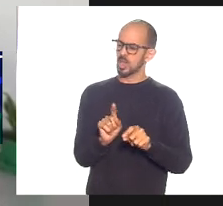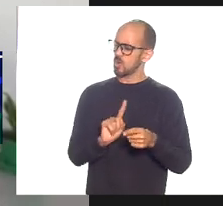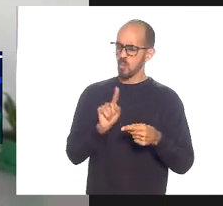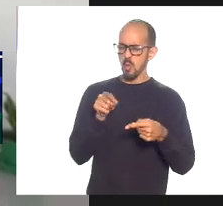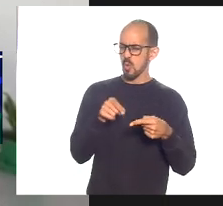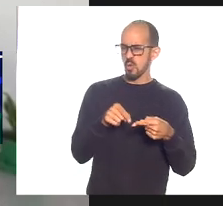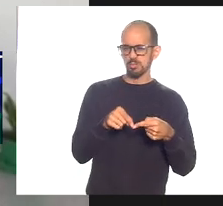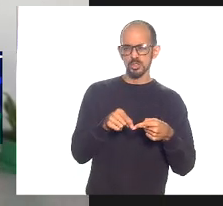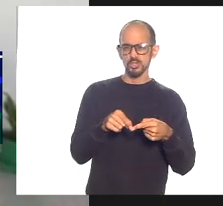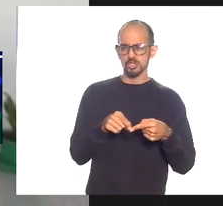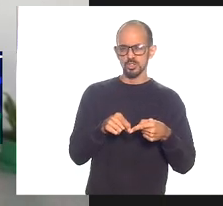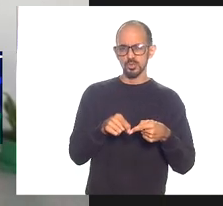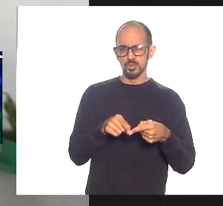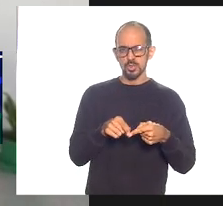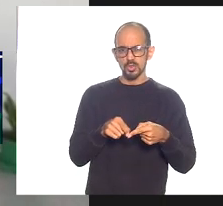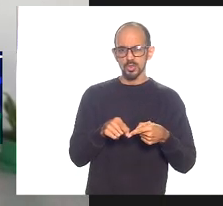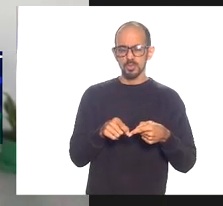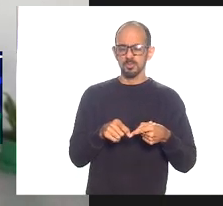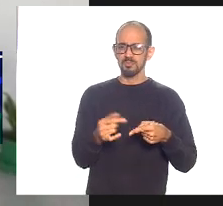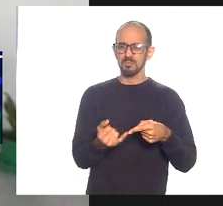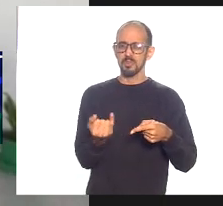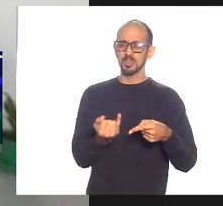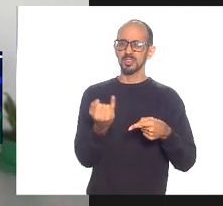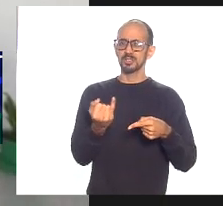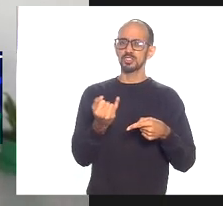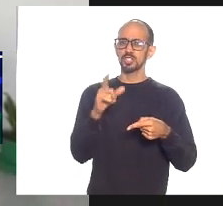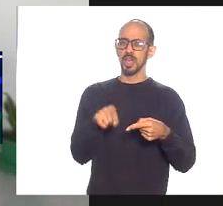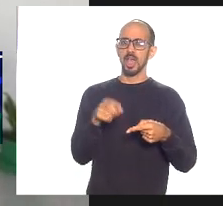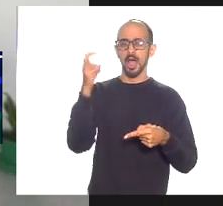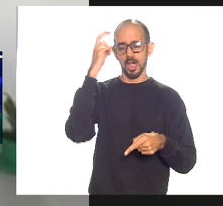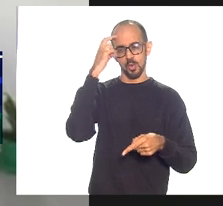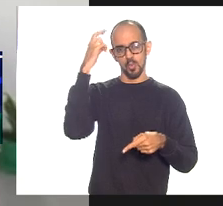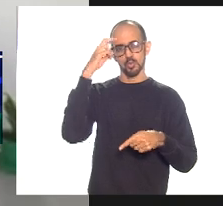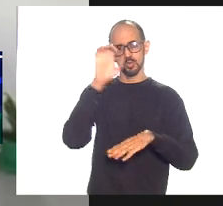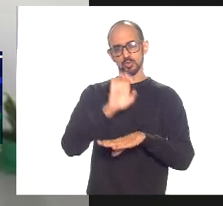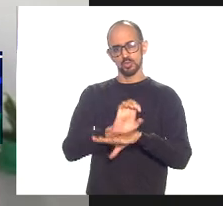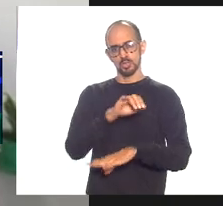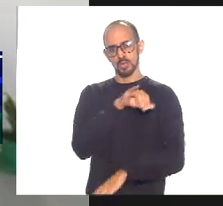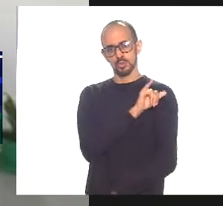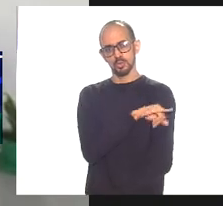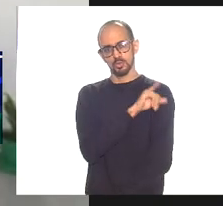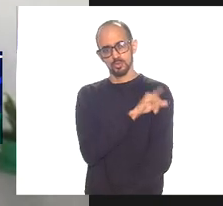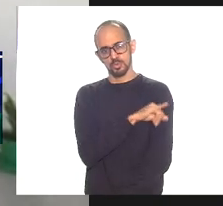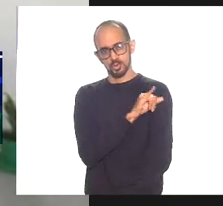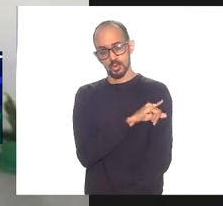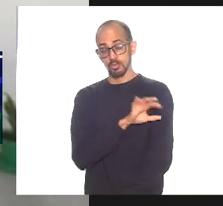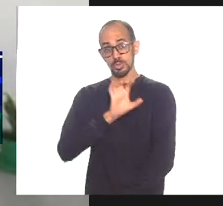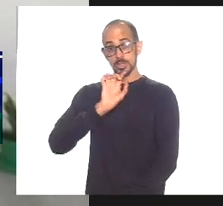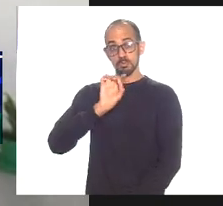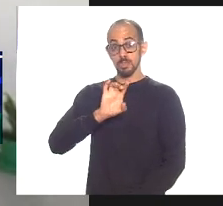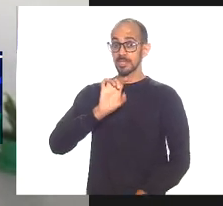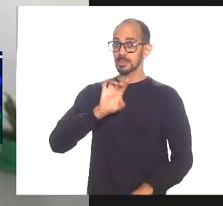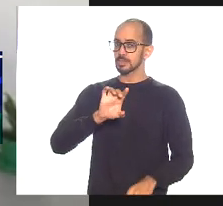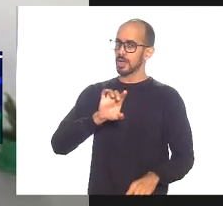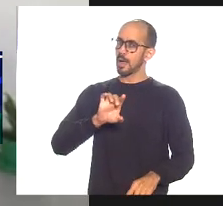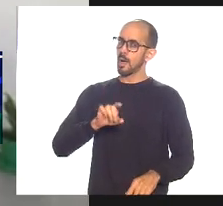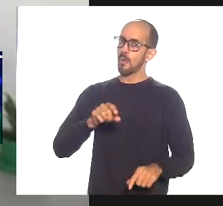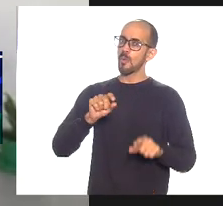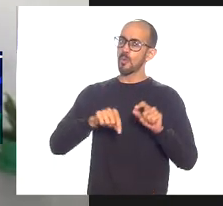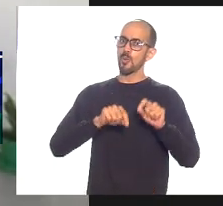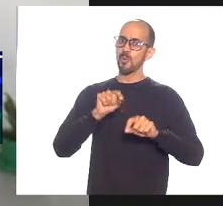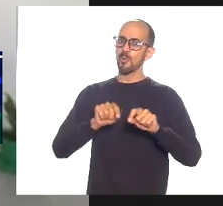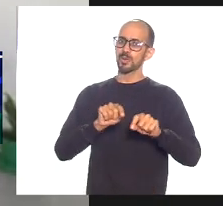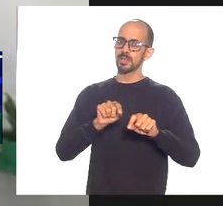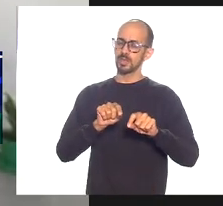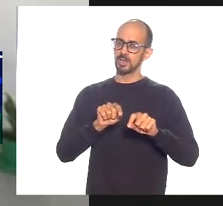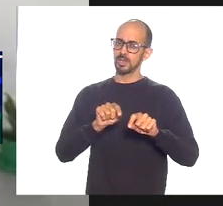tão fundamental quanto à cultura do Estado do Rio de Janeiro em especial nesse lugar ao